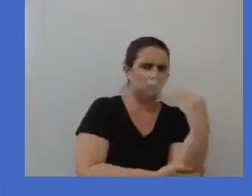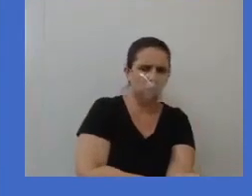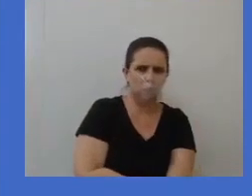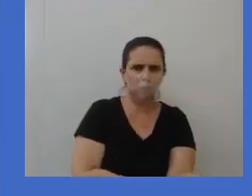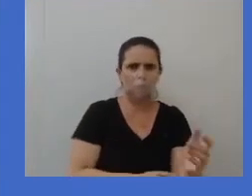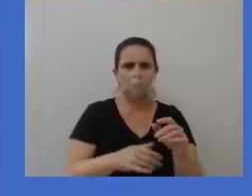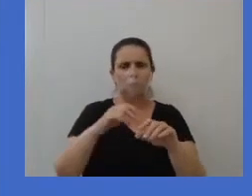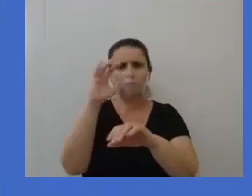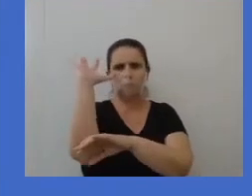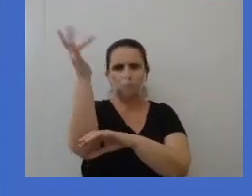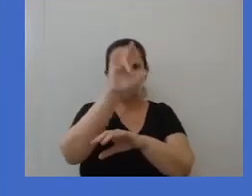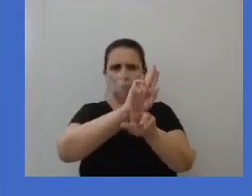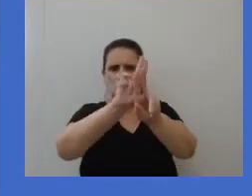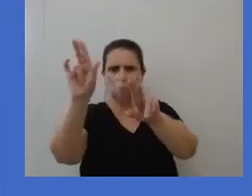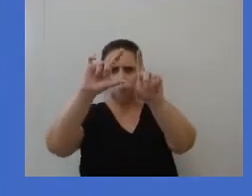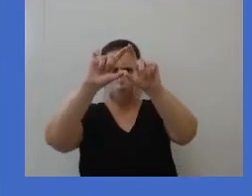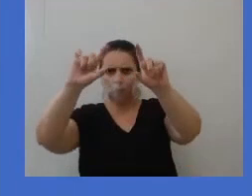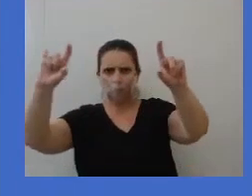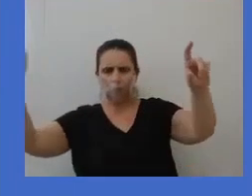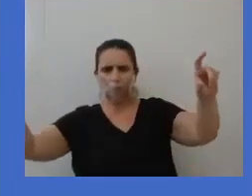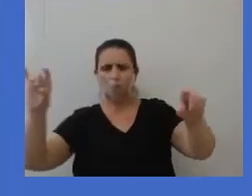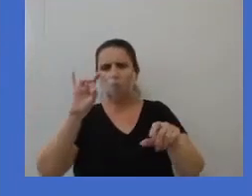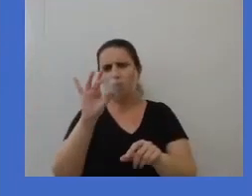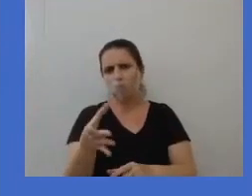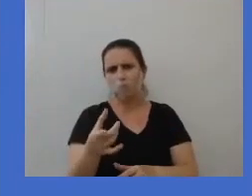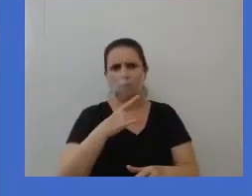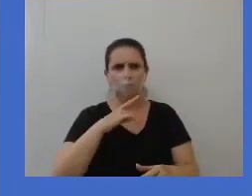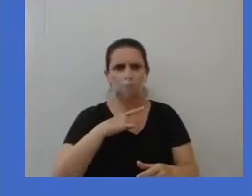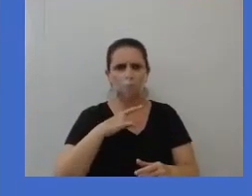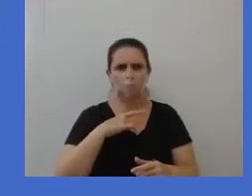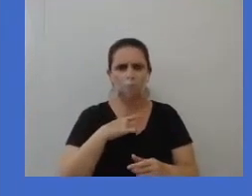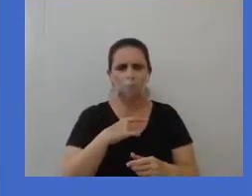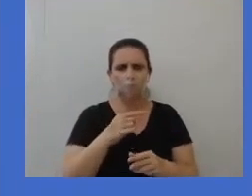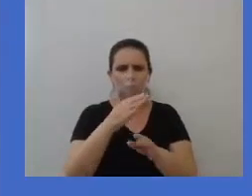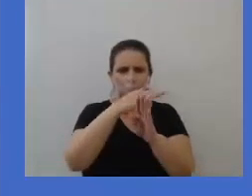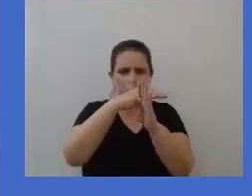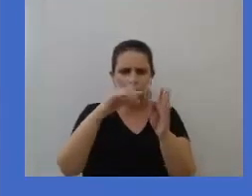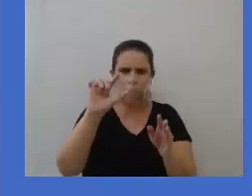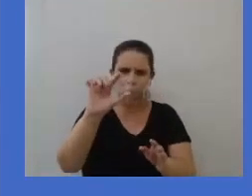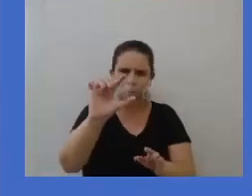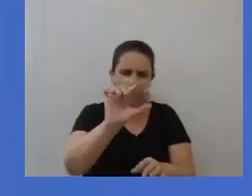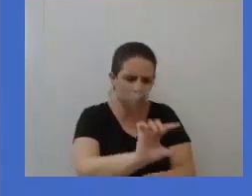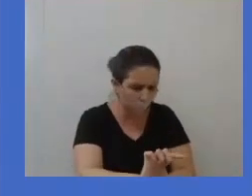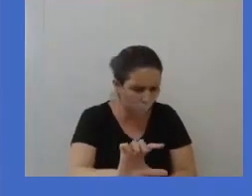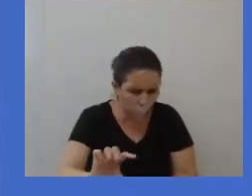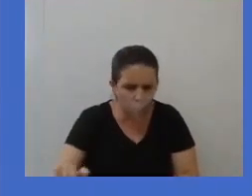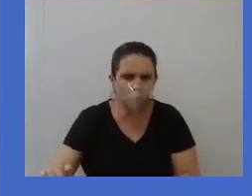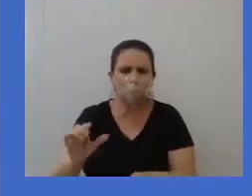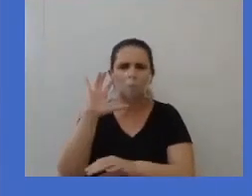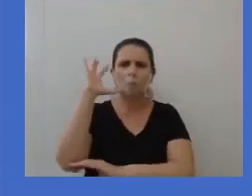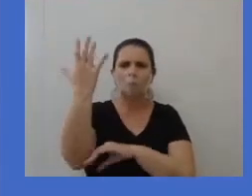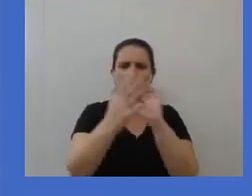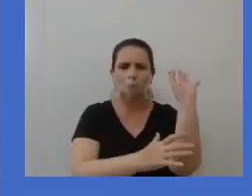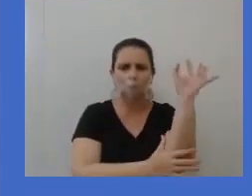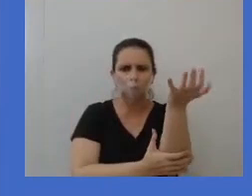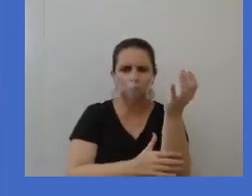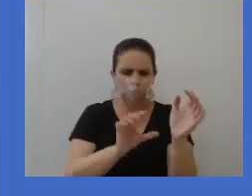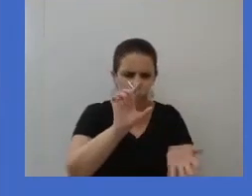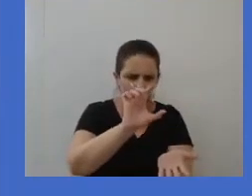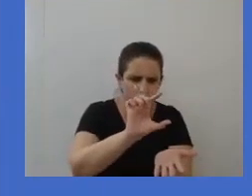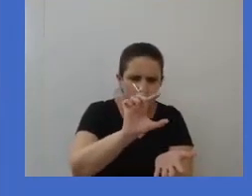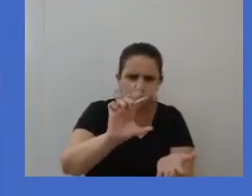um nome ali floresta, mas sobraram só os cotocos, né, como nós costumamos falar no nosso dia a dia, só